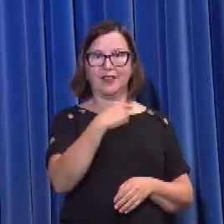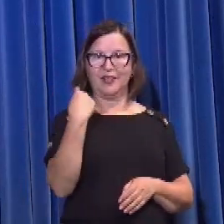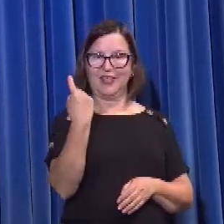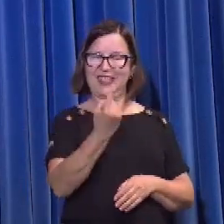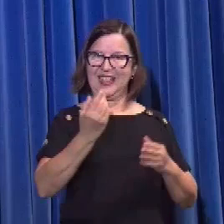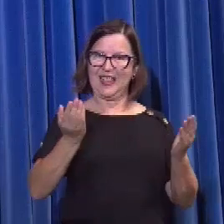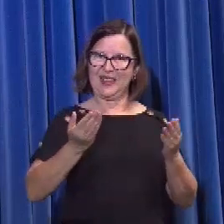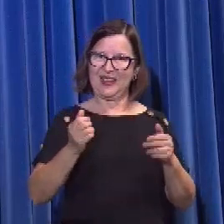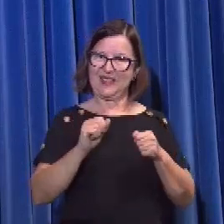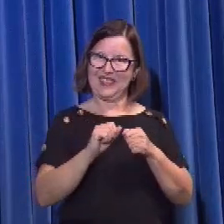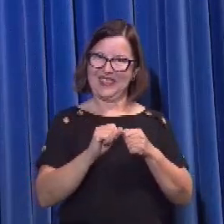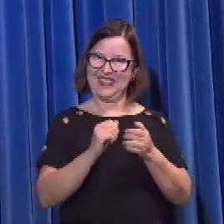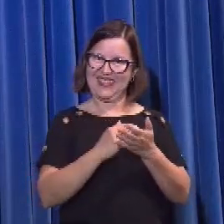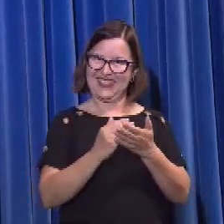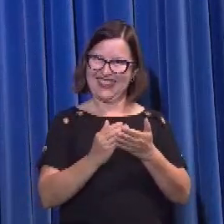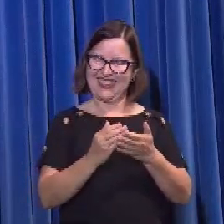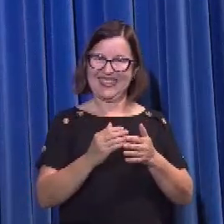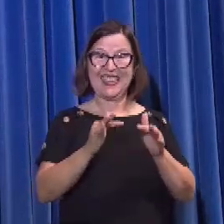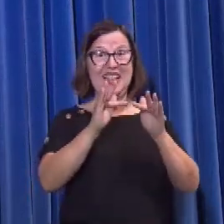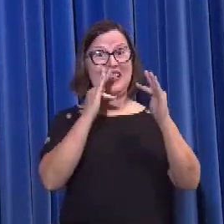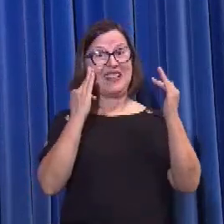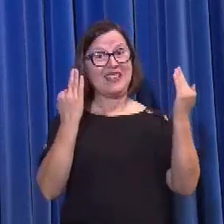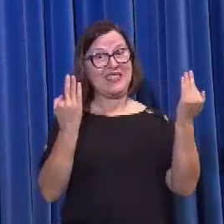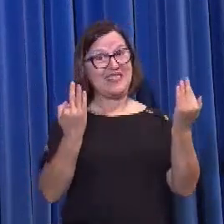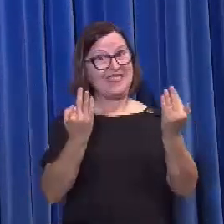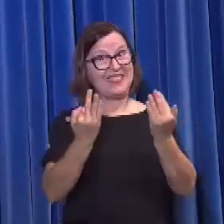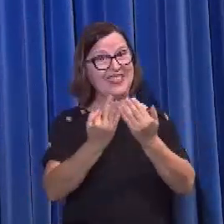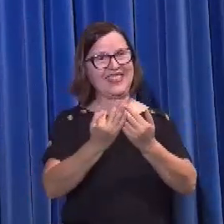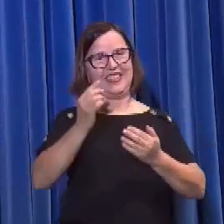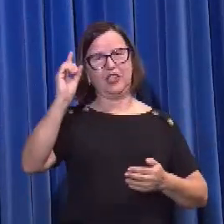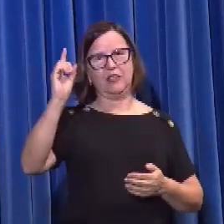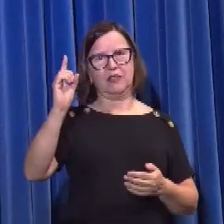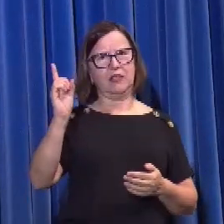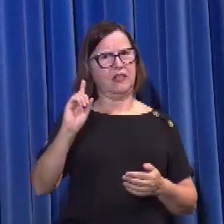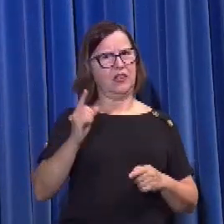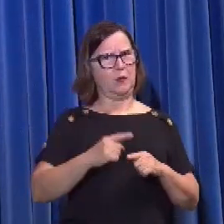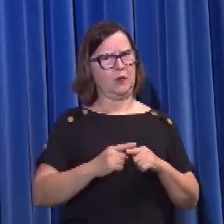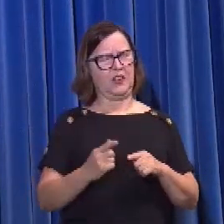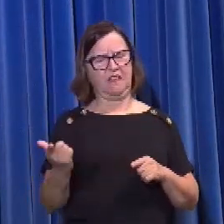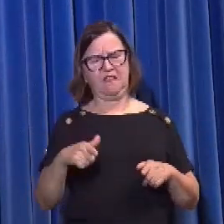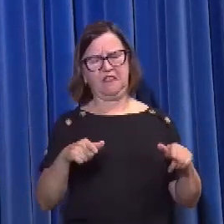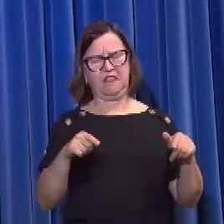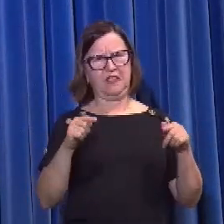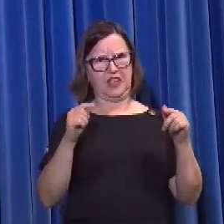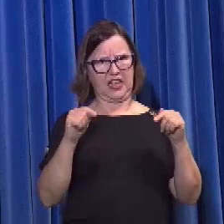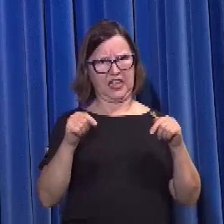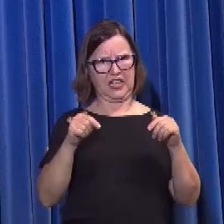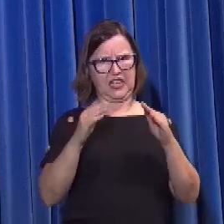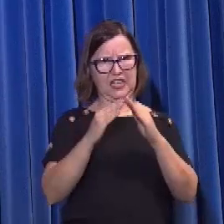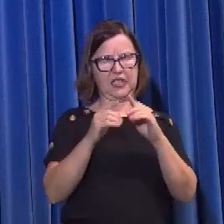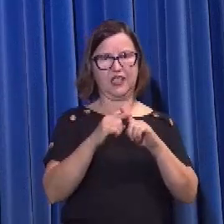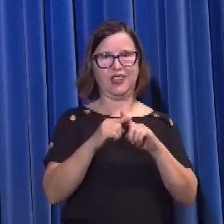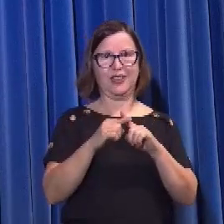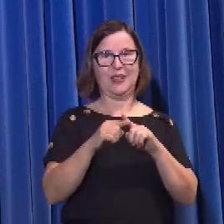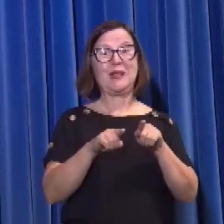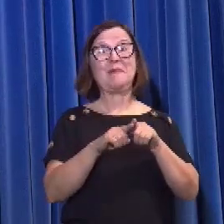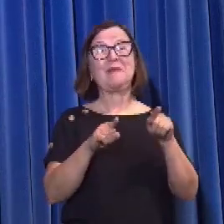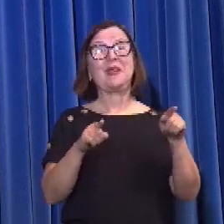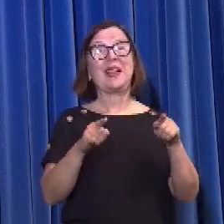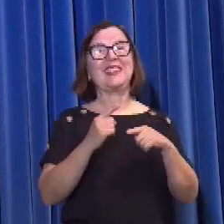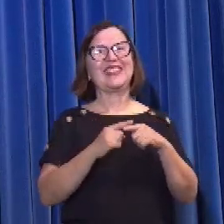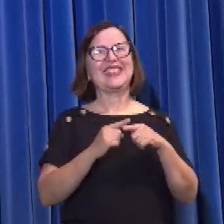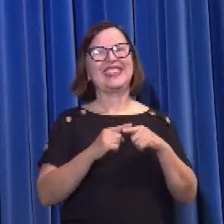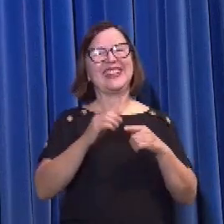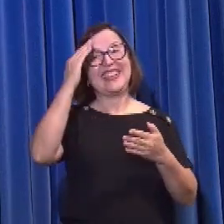parte da família de Deus. Não é porque frequentamos a igreja, mas porque cremos em